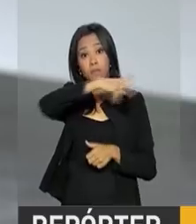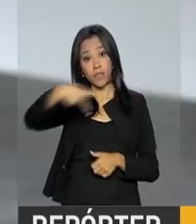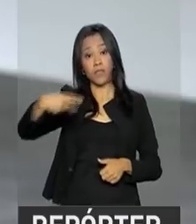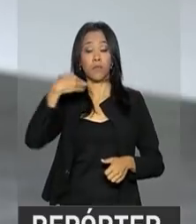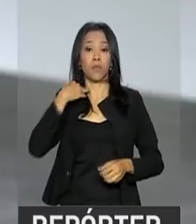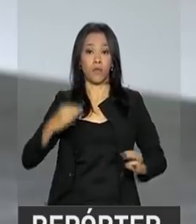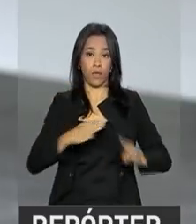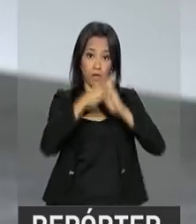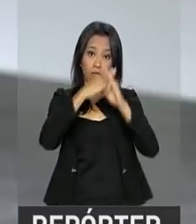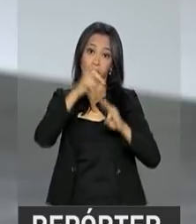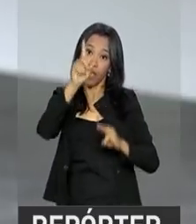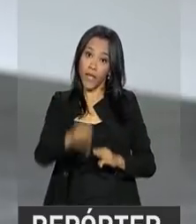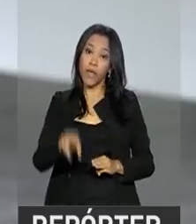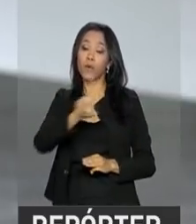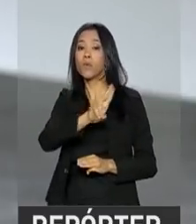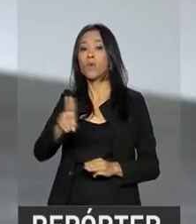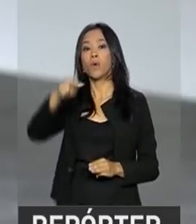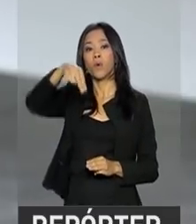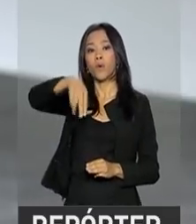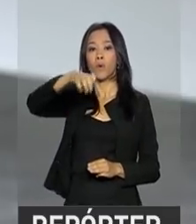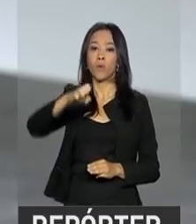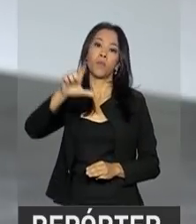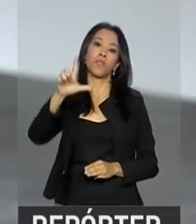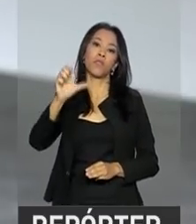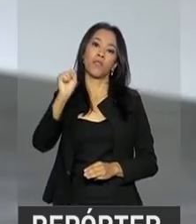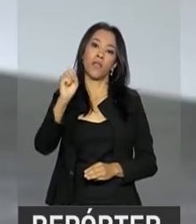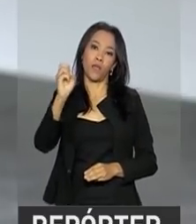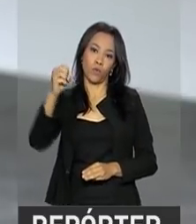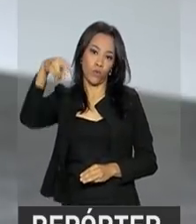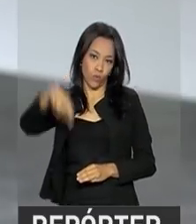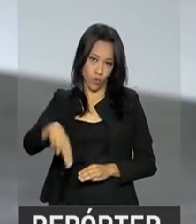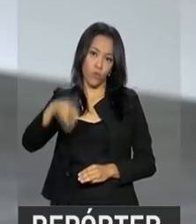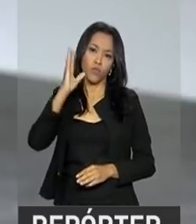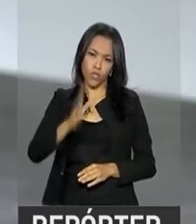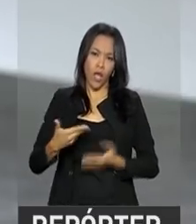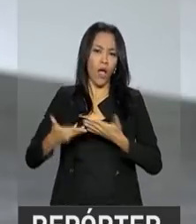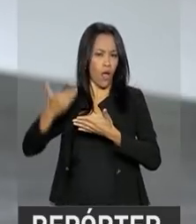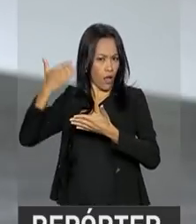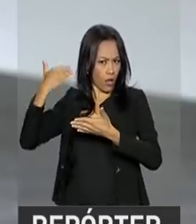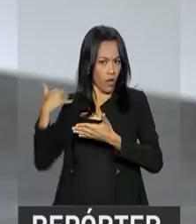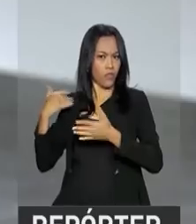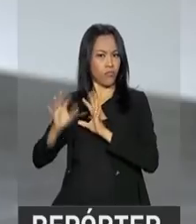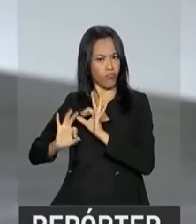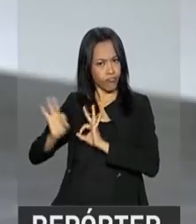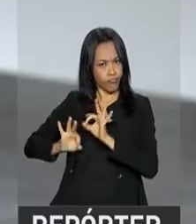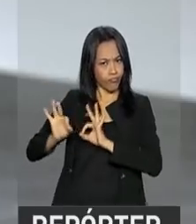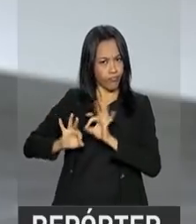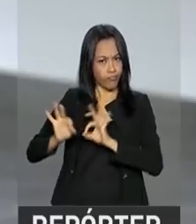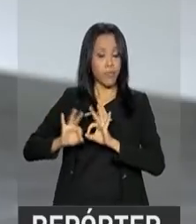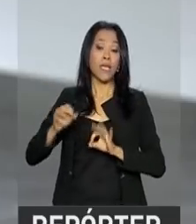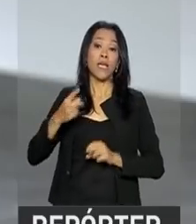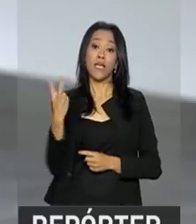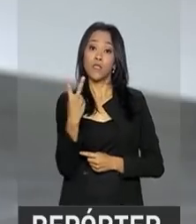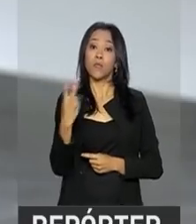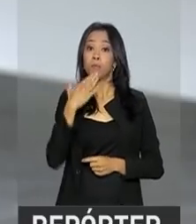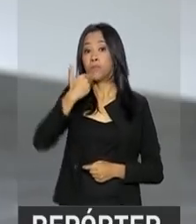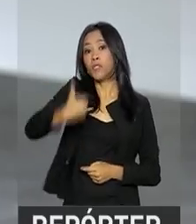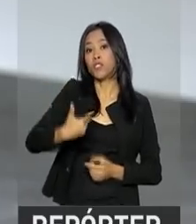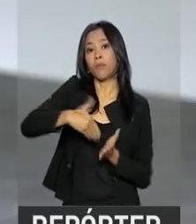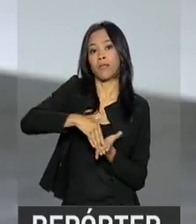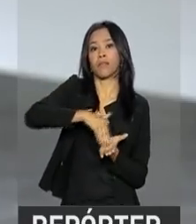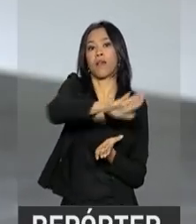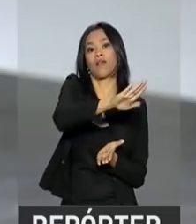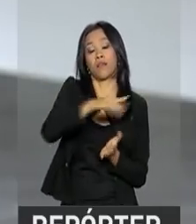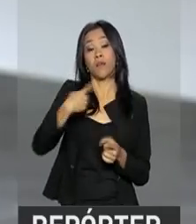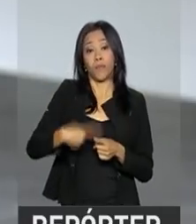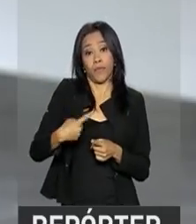novo presidente é Nelson Antônio de Souza. Essas mudanças já estavam previstas. Esses ministros pediram para sair do governo para poderem